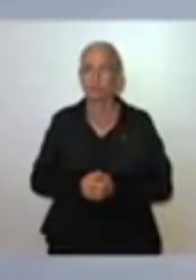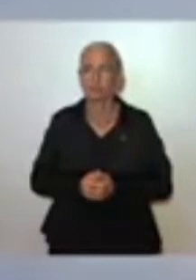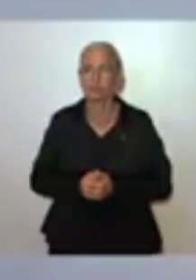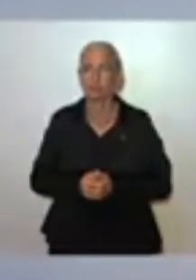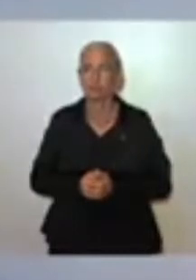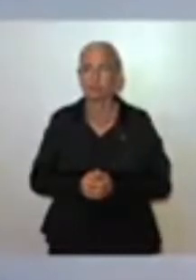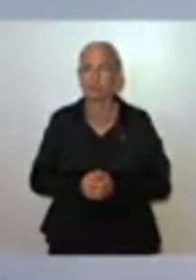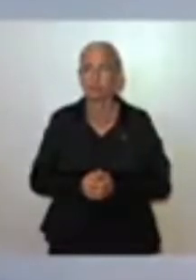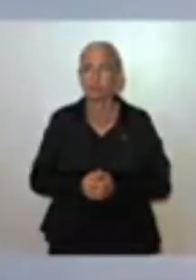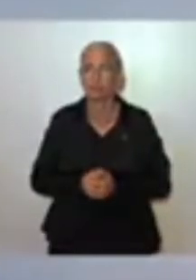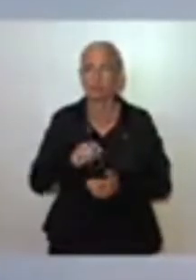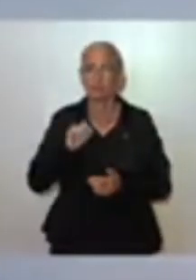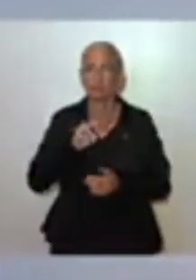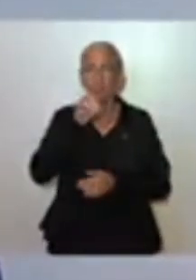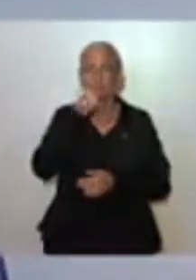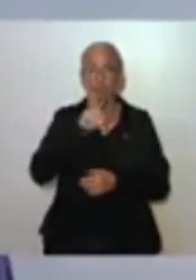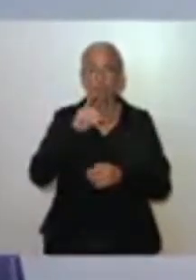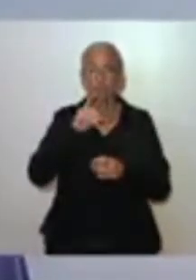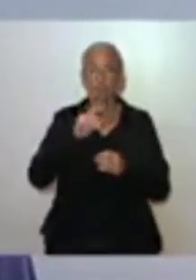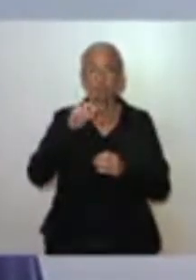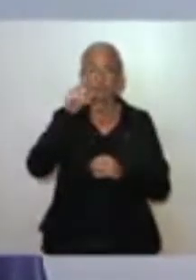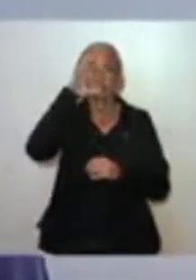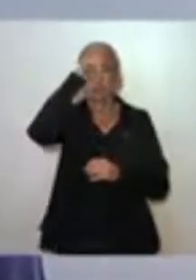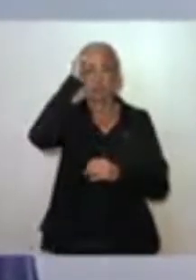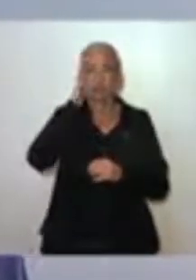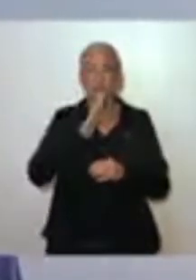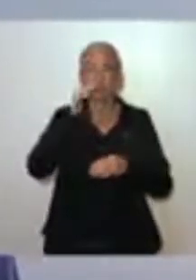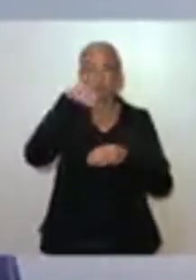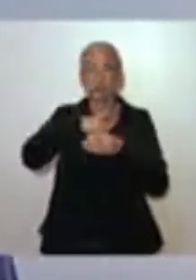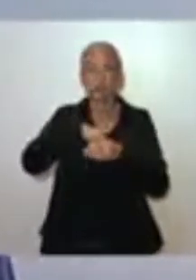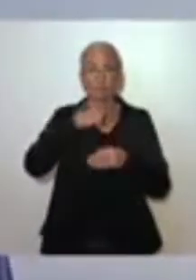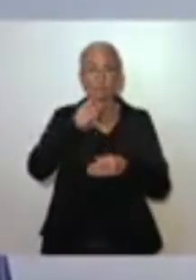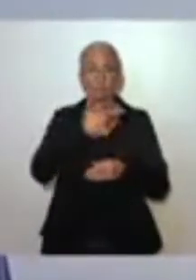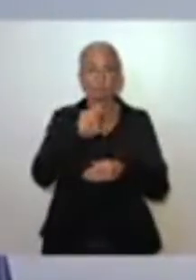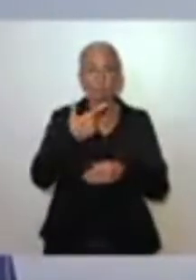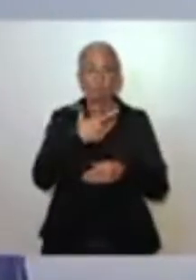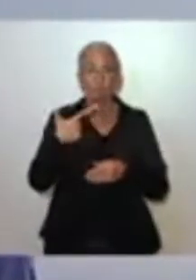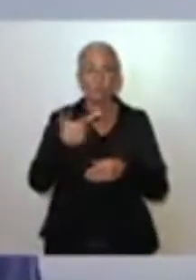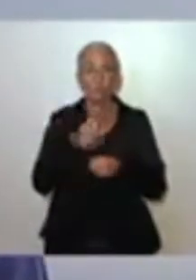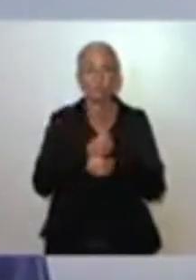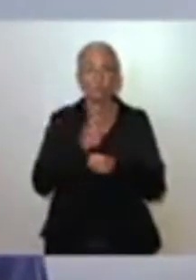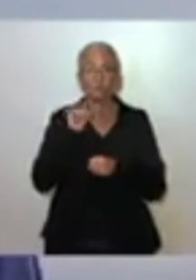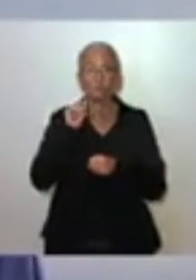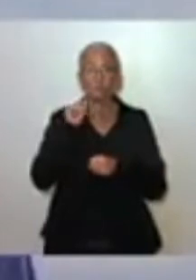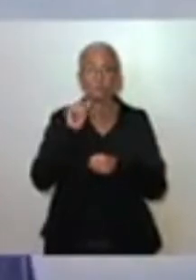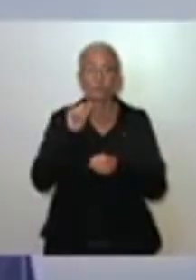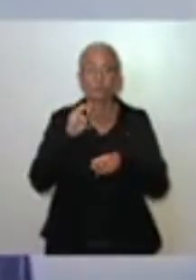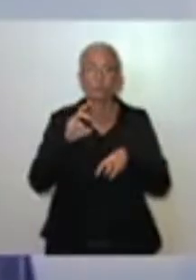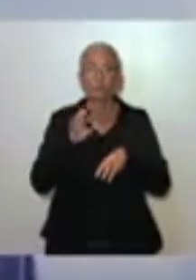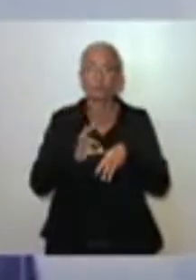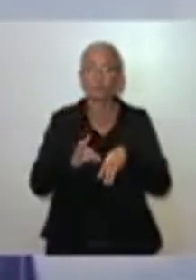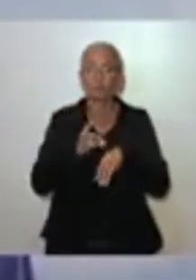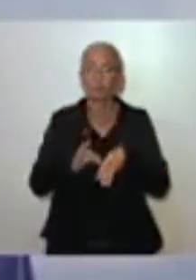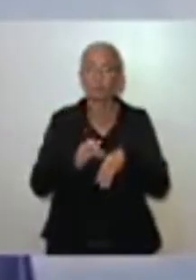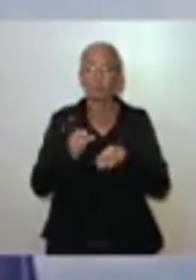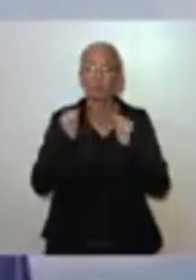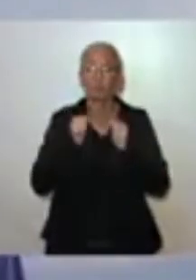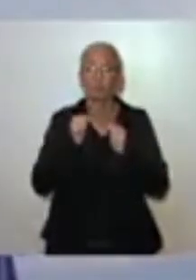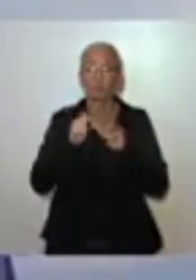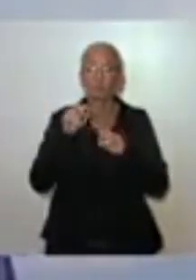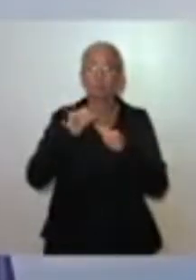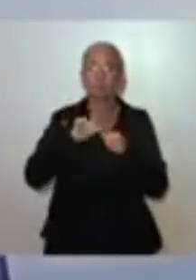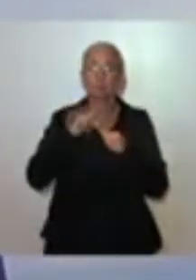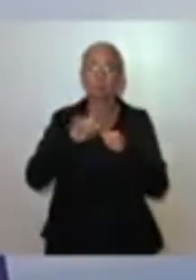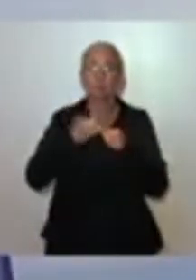e a maioria da juventude aqui presente voltará pela primeira vez em 2022 o que sua excelência orienta para que elas possam fazer exercício pleno